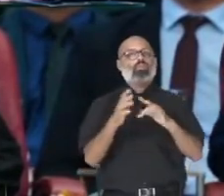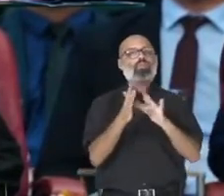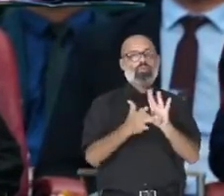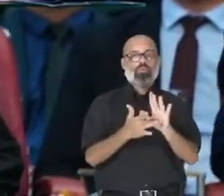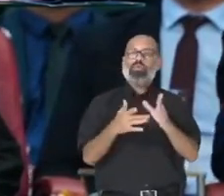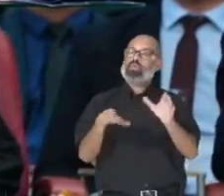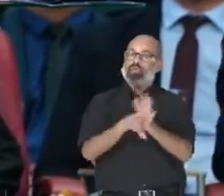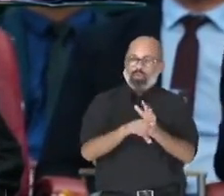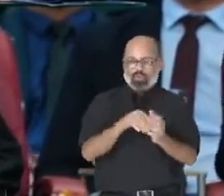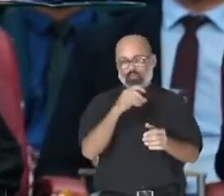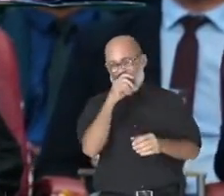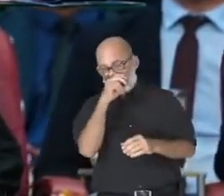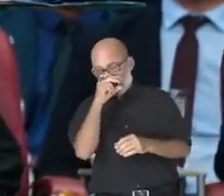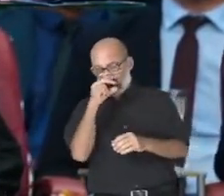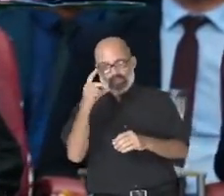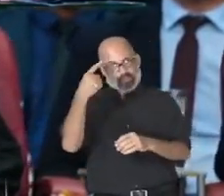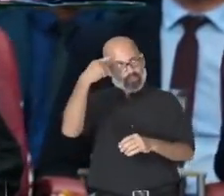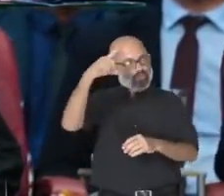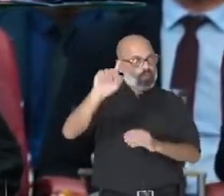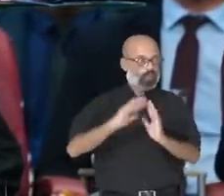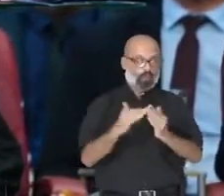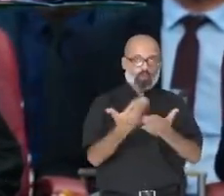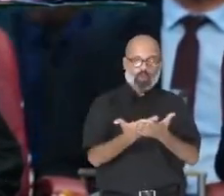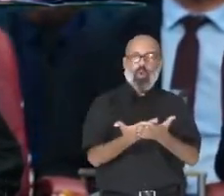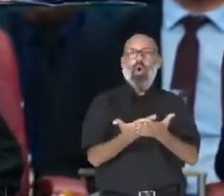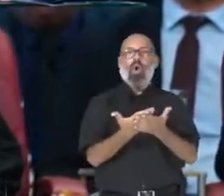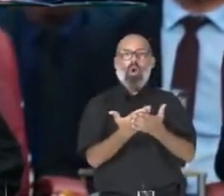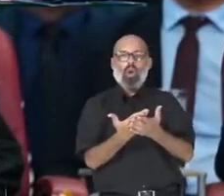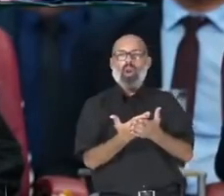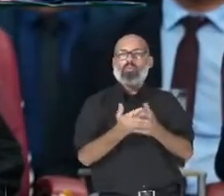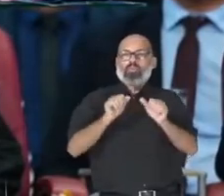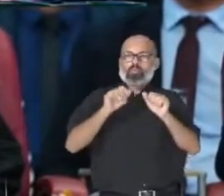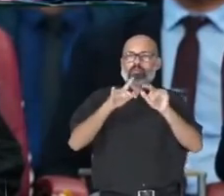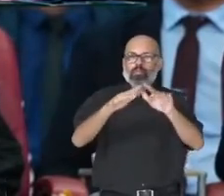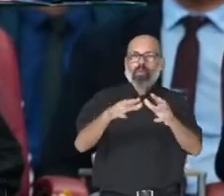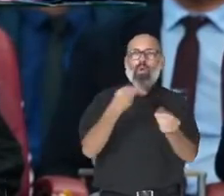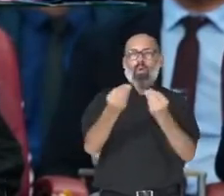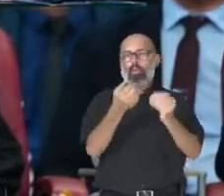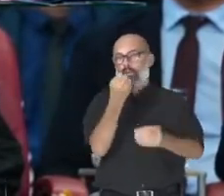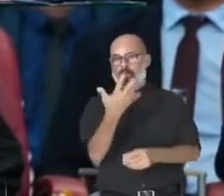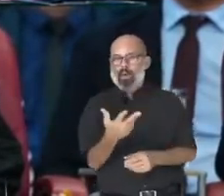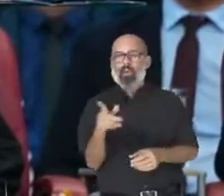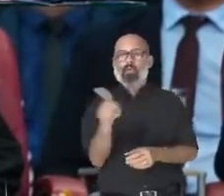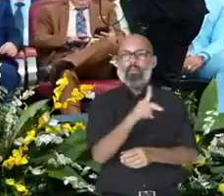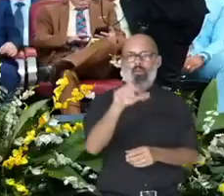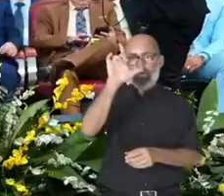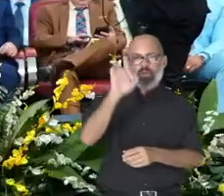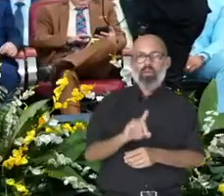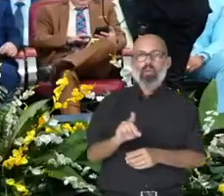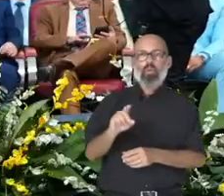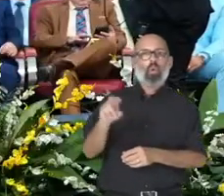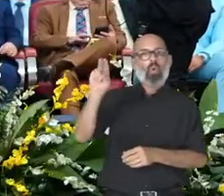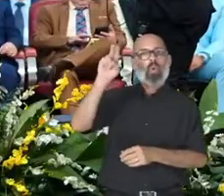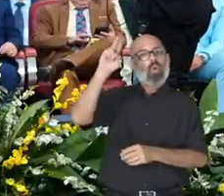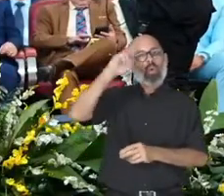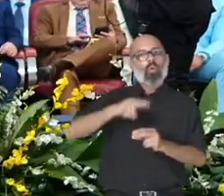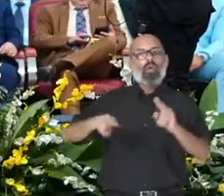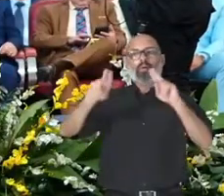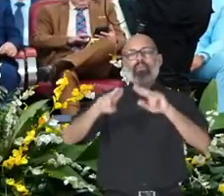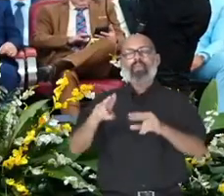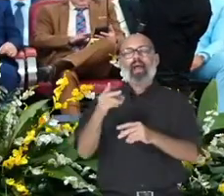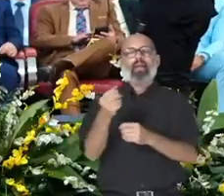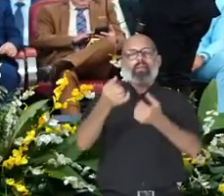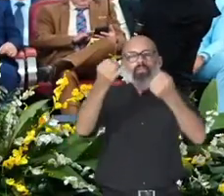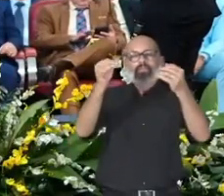chegou neste ápice, nesse dia em que a escola dele atingiu este nível tão grande. Como bom professor, como diretor de uma universidade, ele fica feliz e